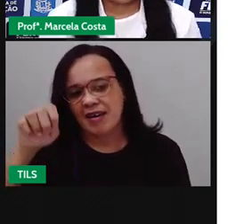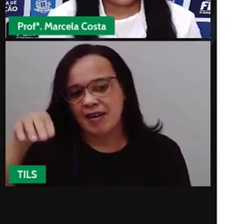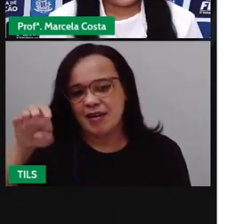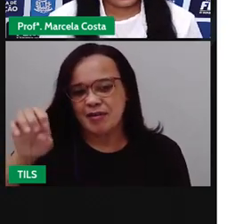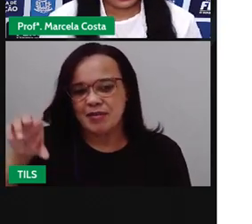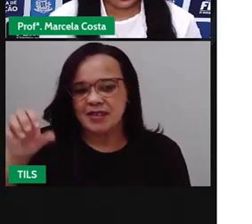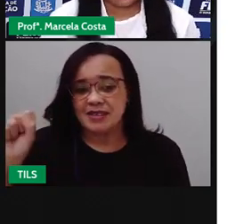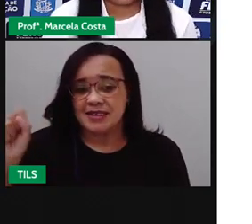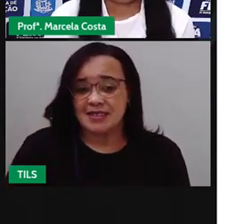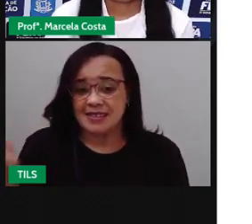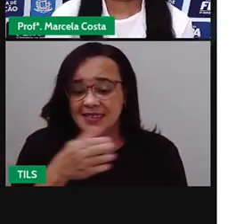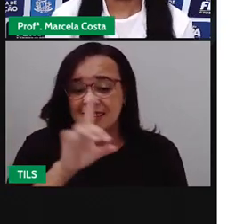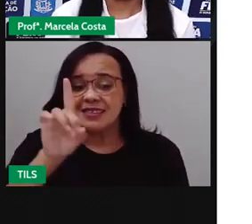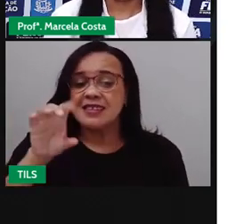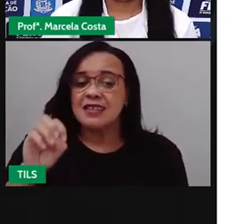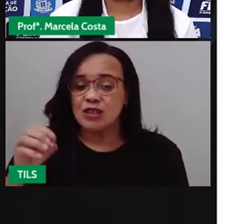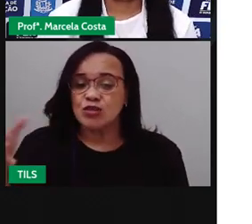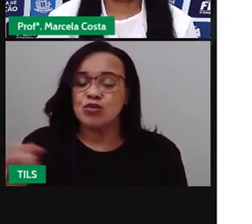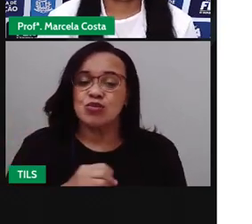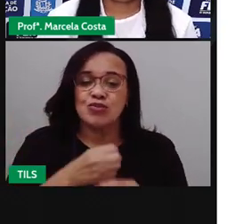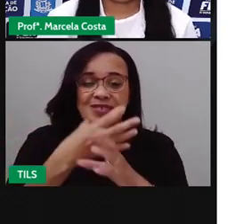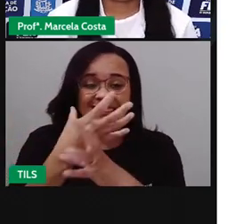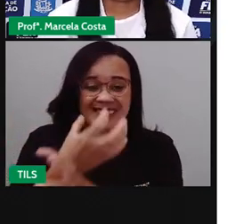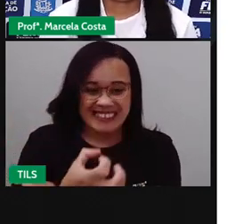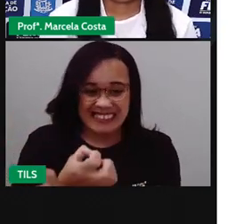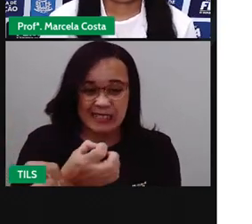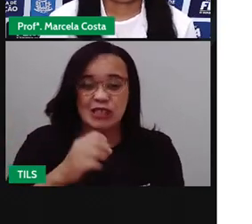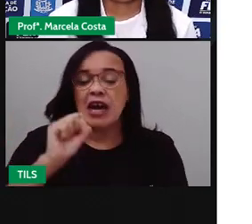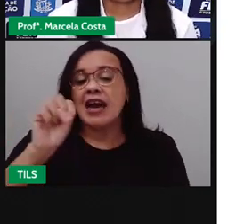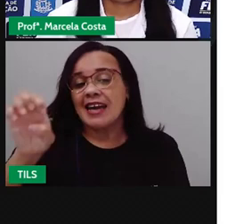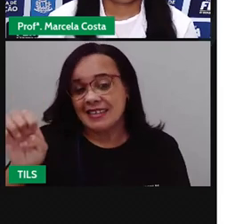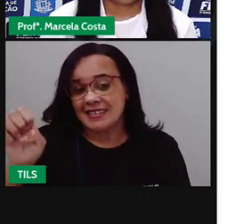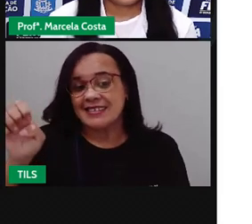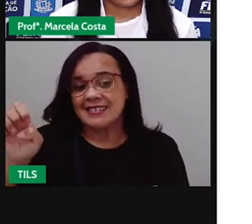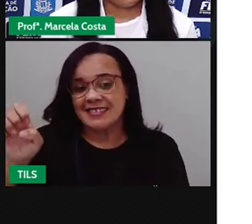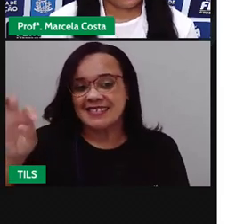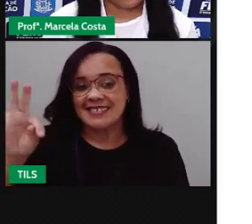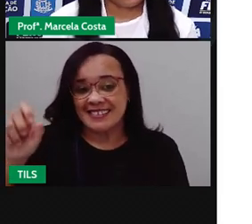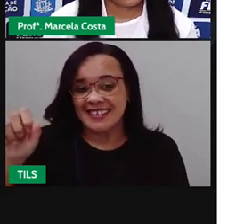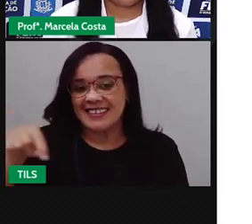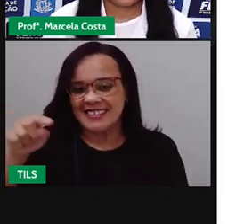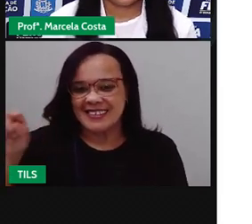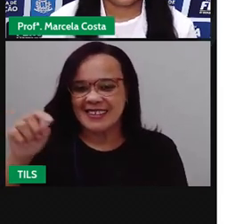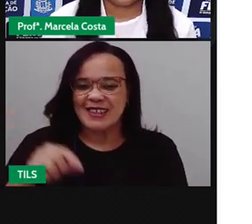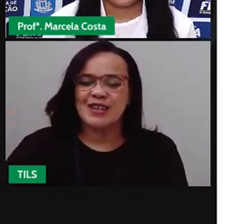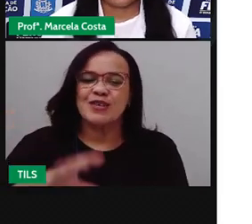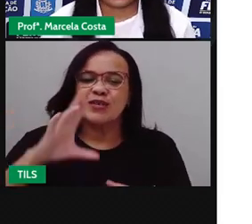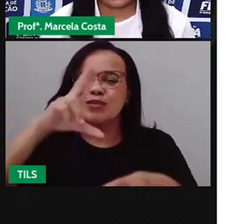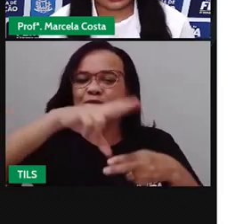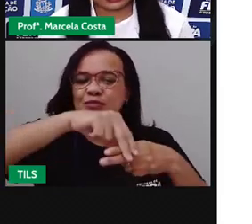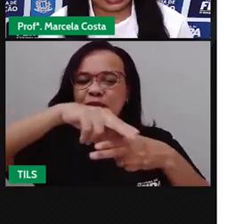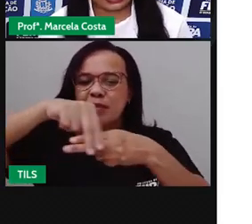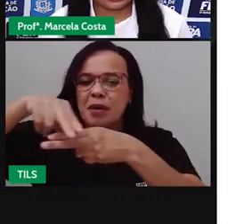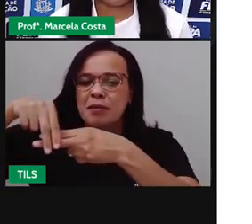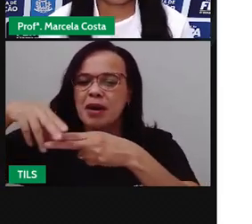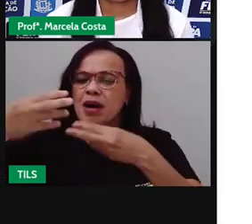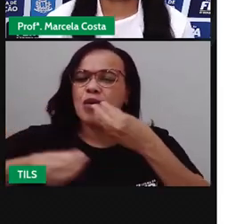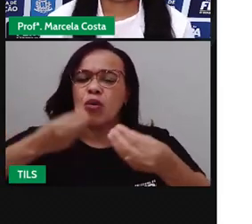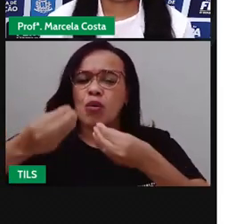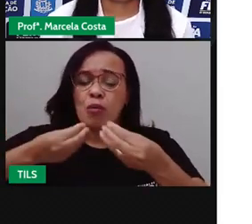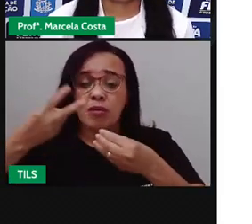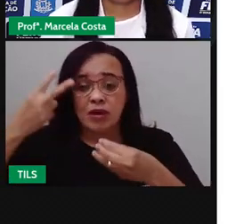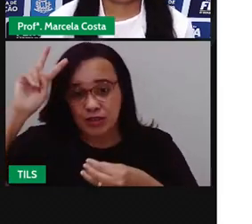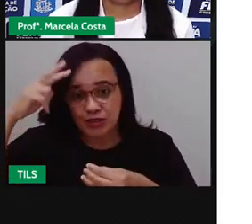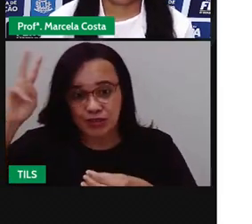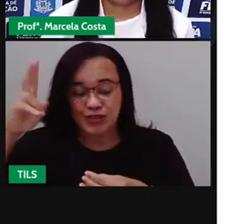E com essa aula, você vai conhecer um pouco sobre a história de Feira de Santana.